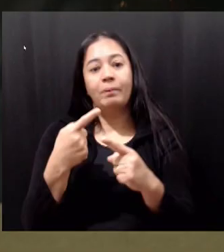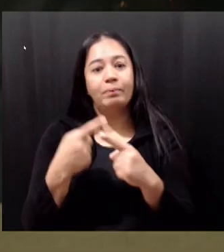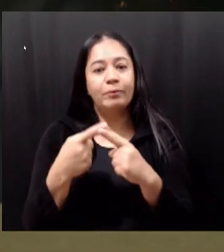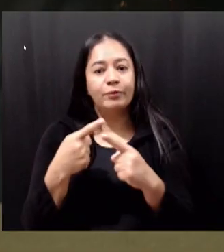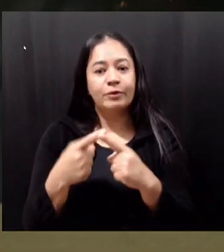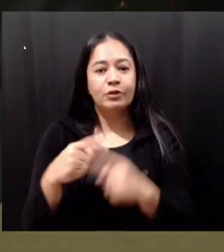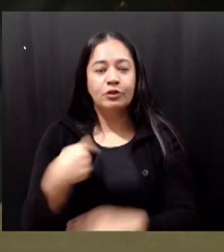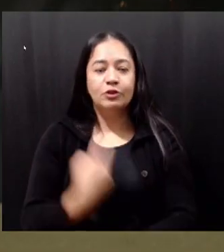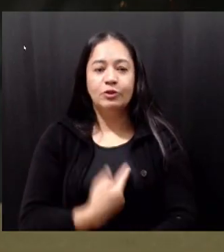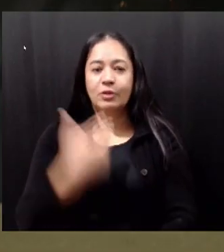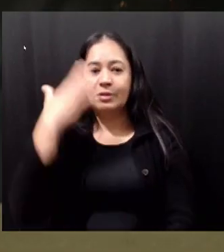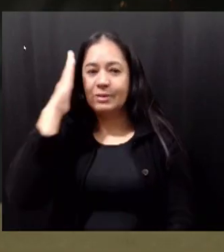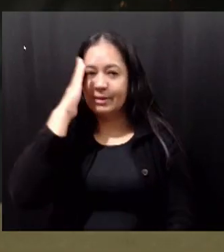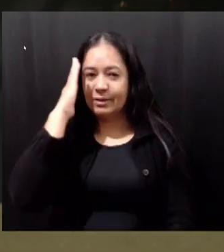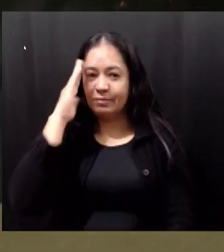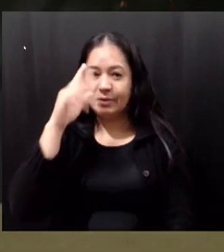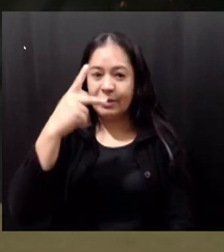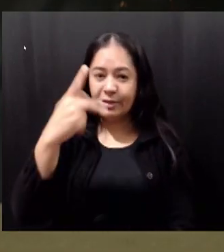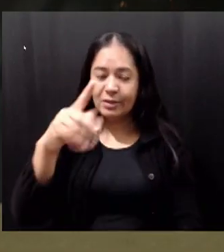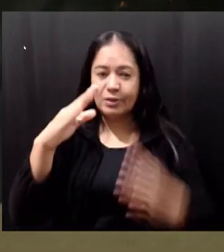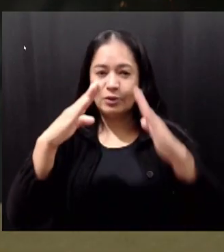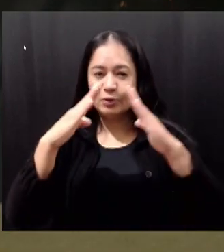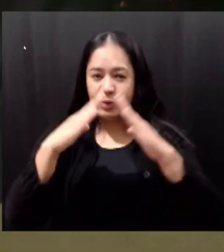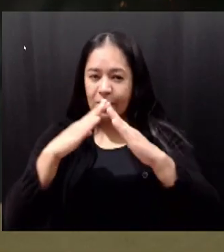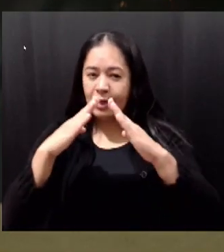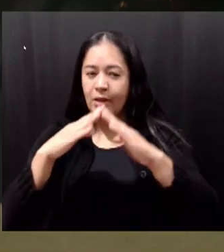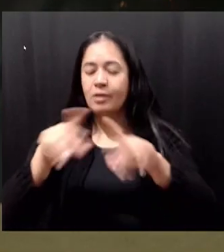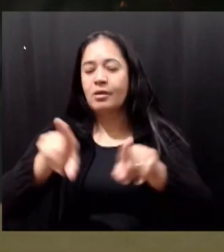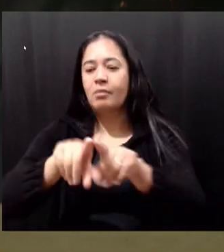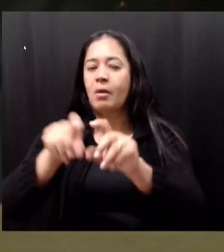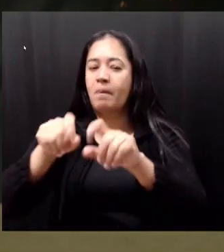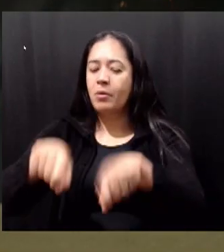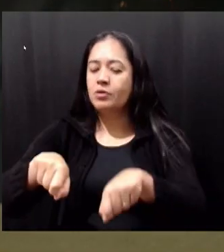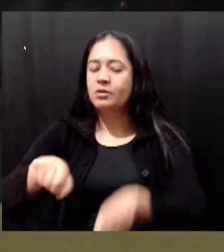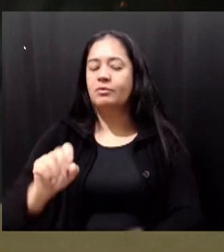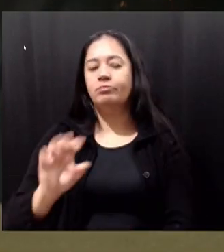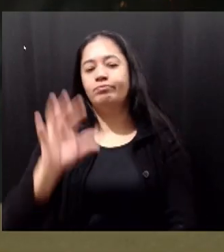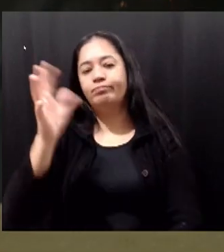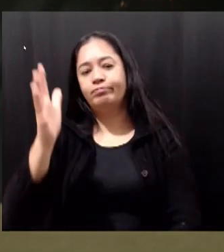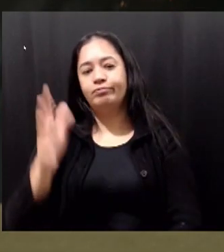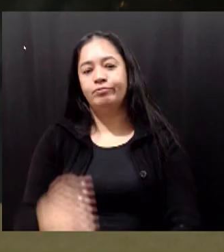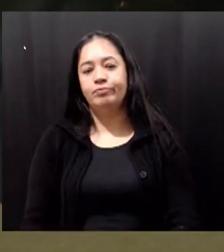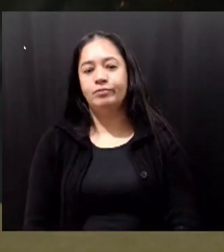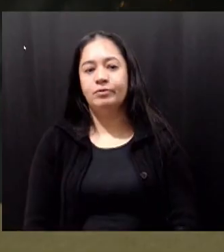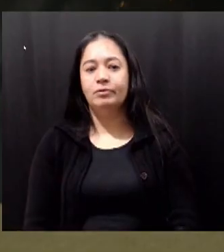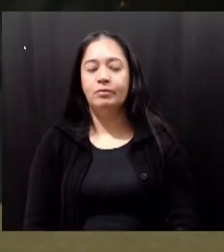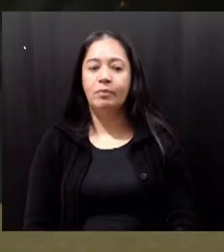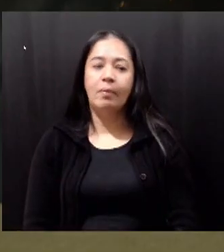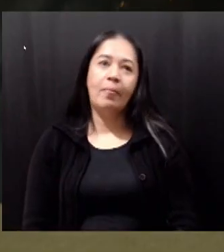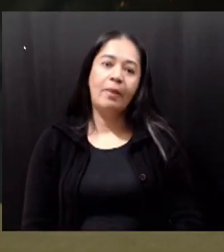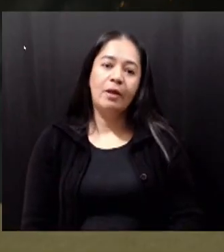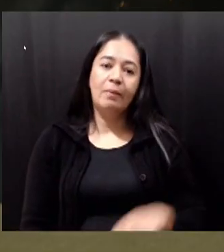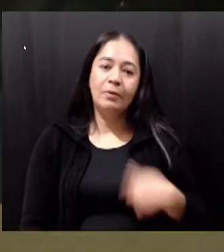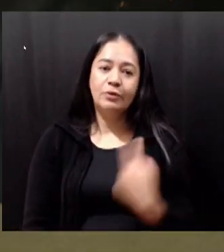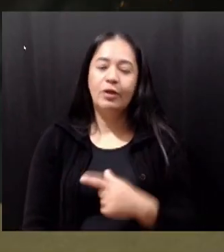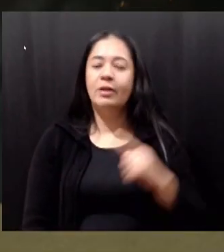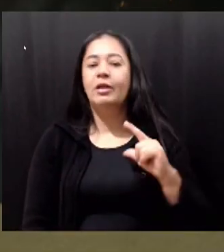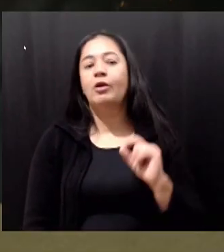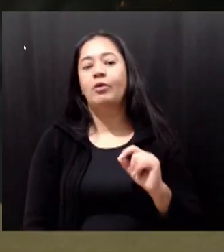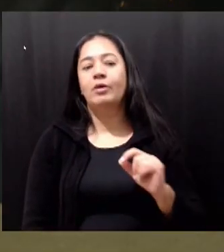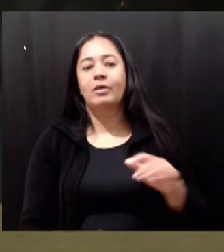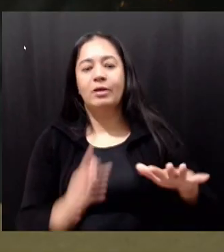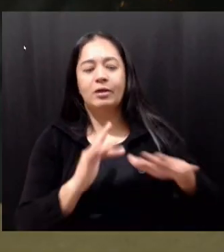aí na sua casa também pode estar acontecendo isso. E nós temos um caminho, né? O caminho é a desconexão, mas como a